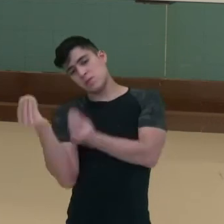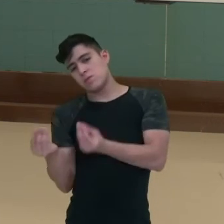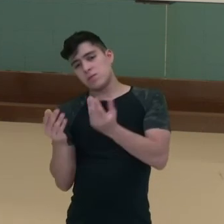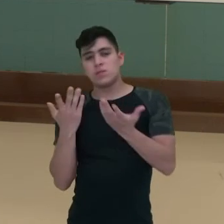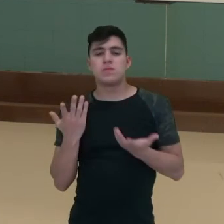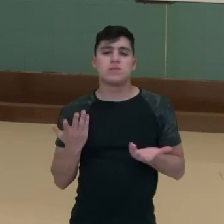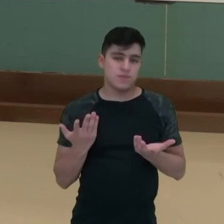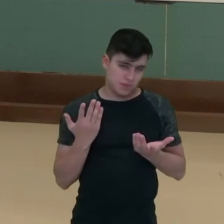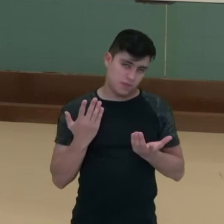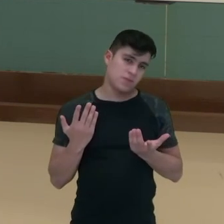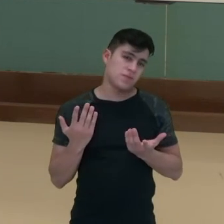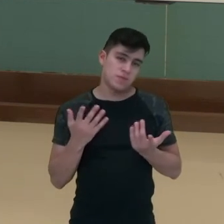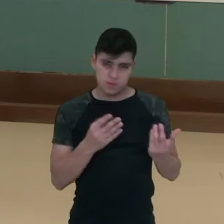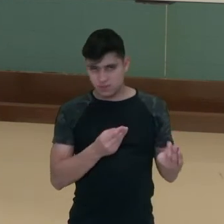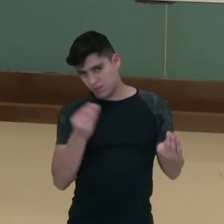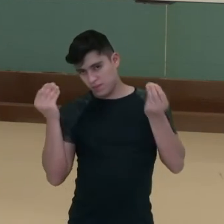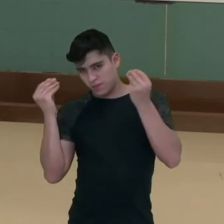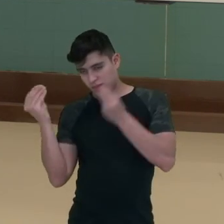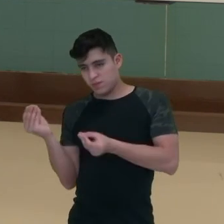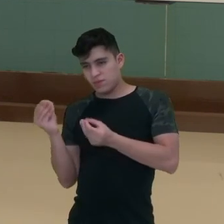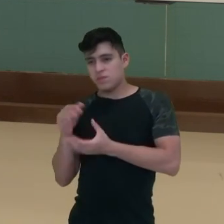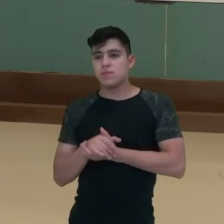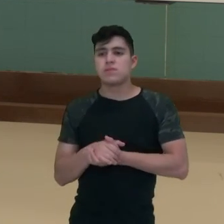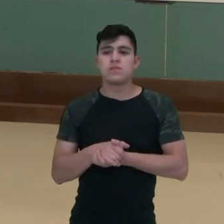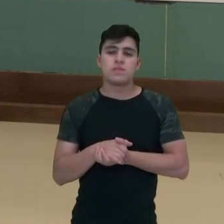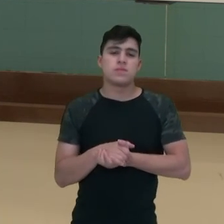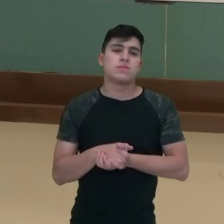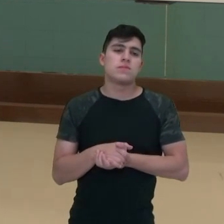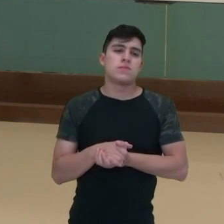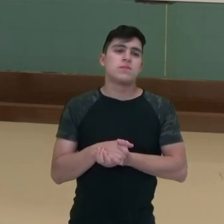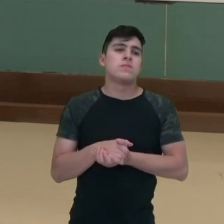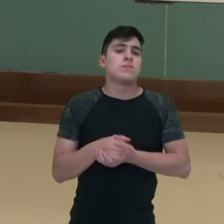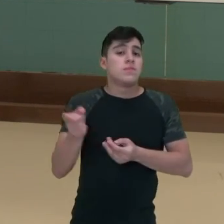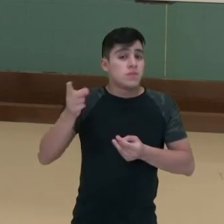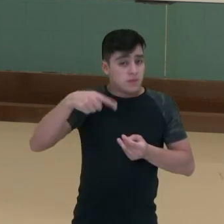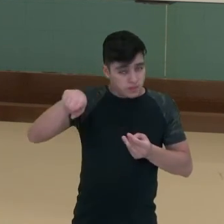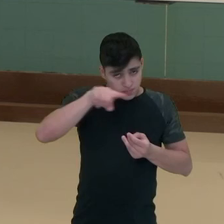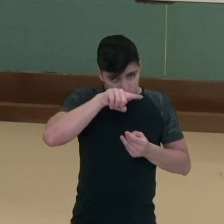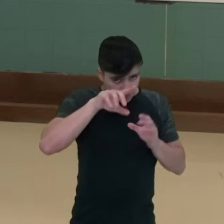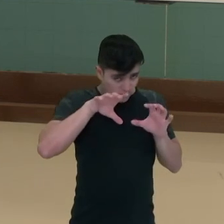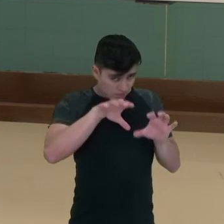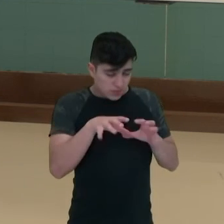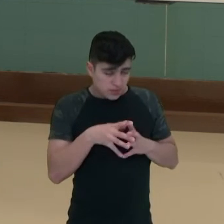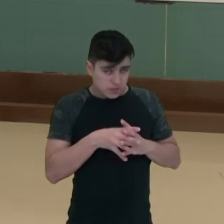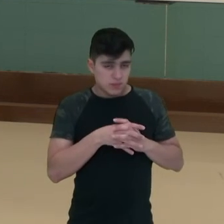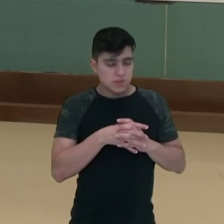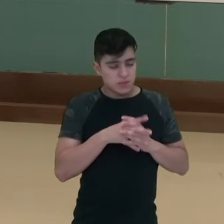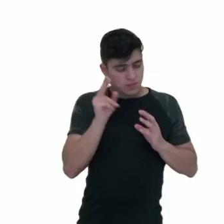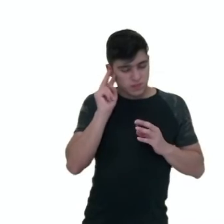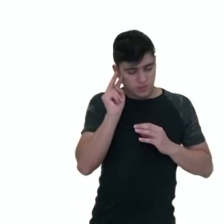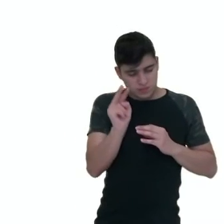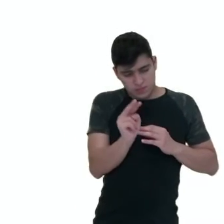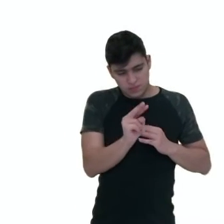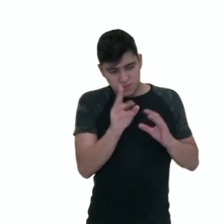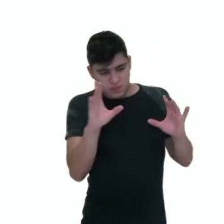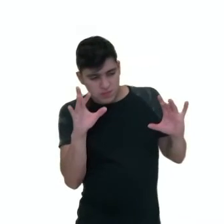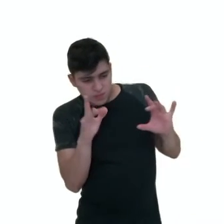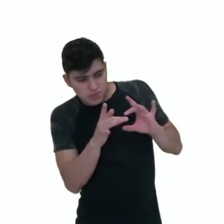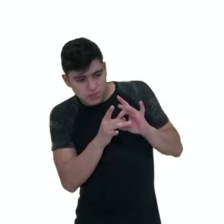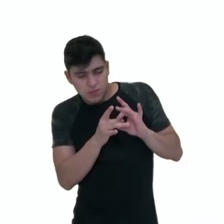fica mais bonito, né? Está doando esses elétrons, realizando desta forma uma